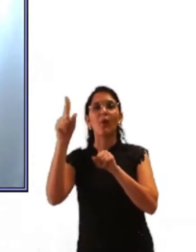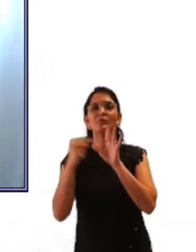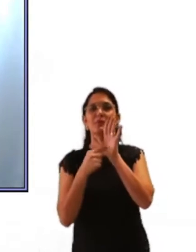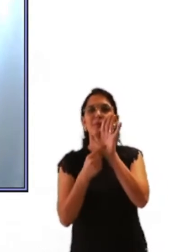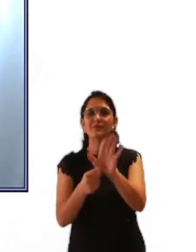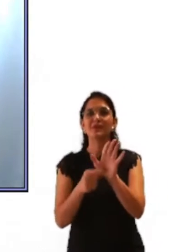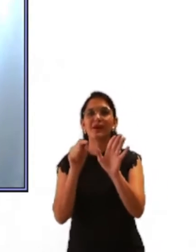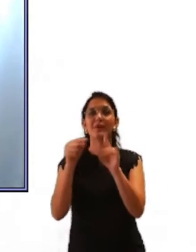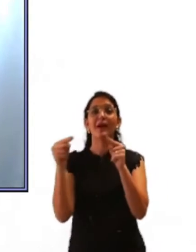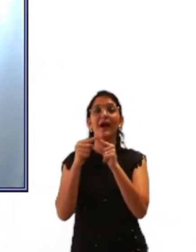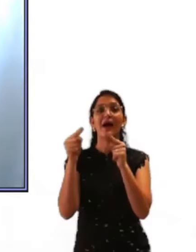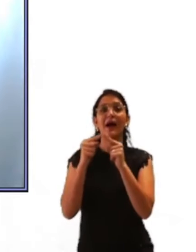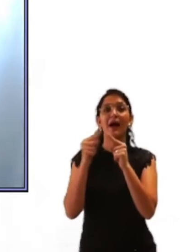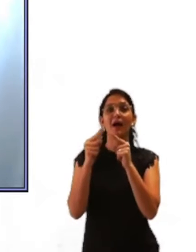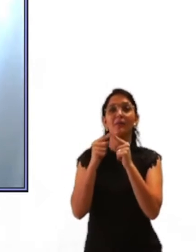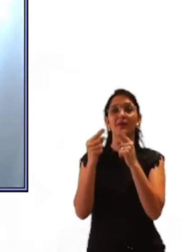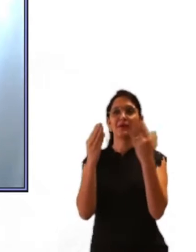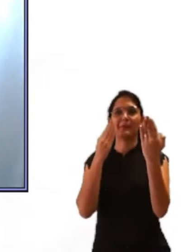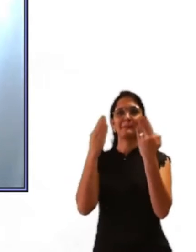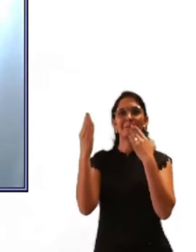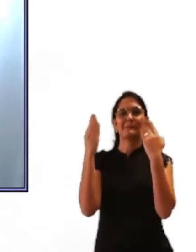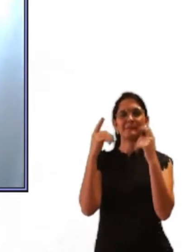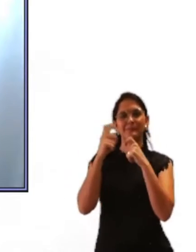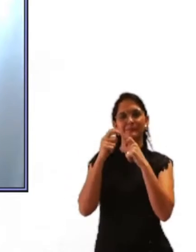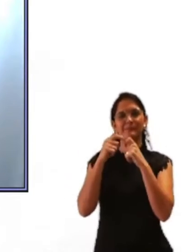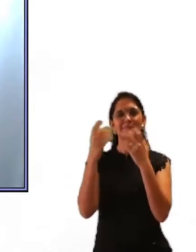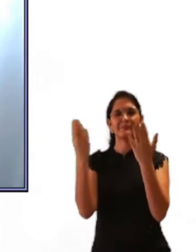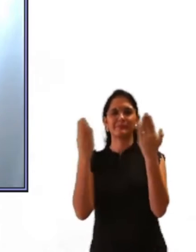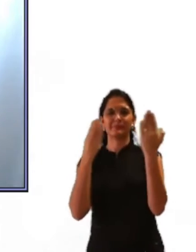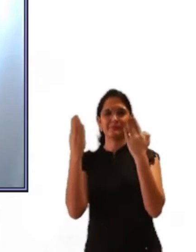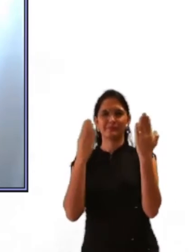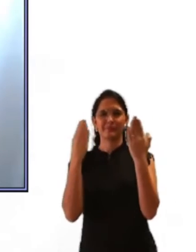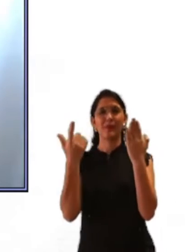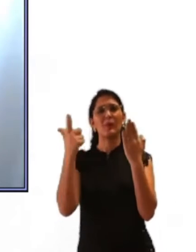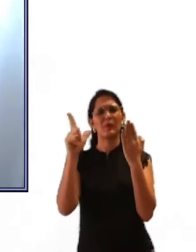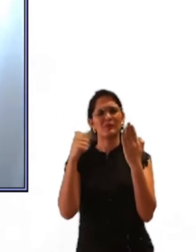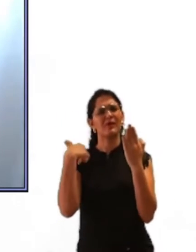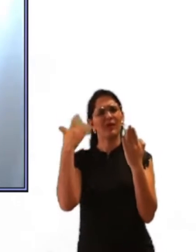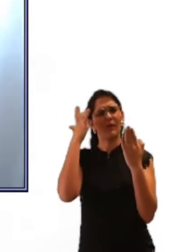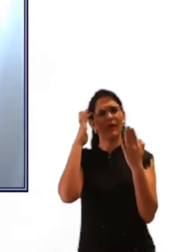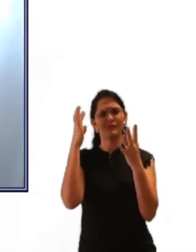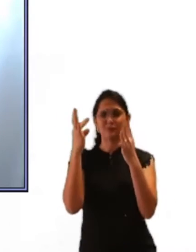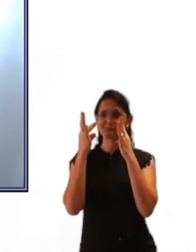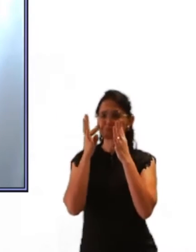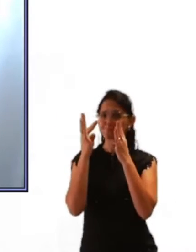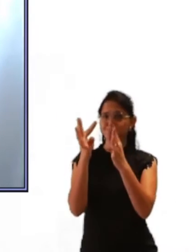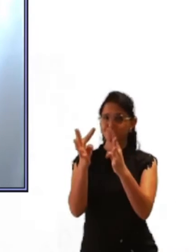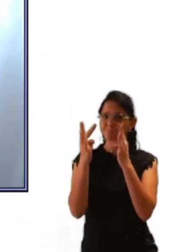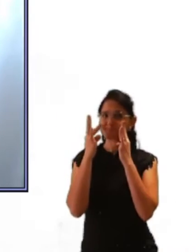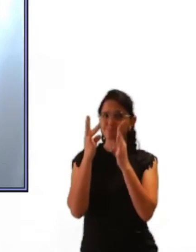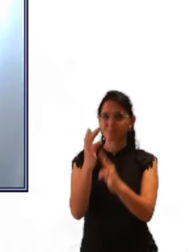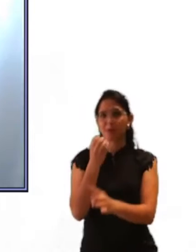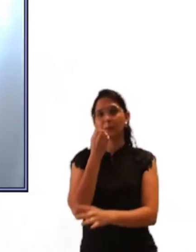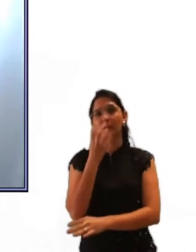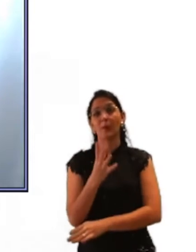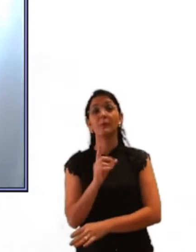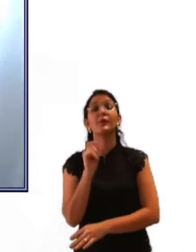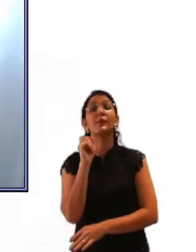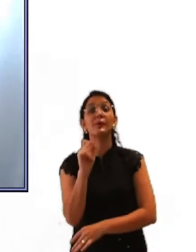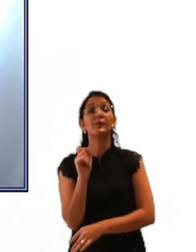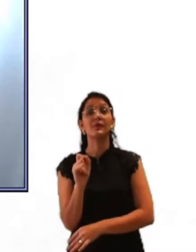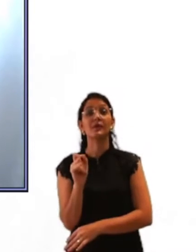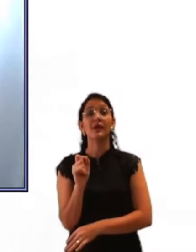vieses, tem um outro ponto, e esse eu acho extremamente interessante, e ao se